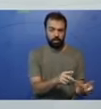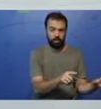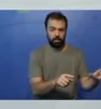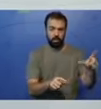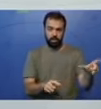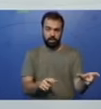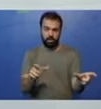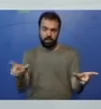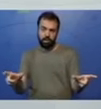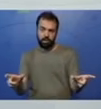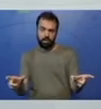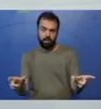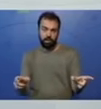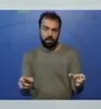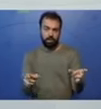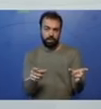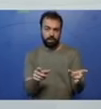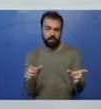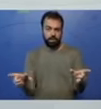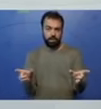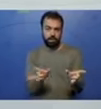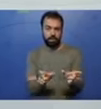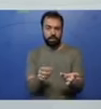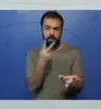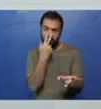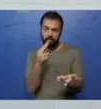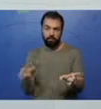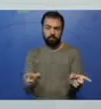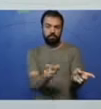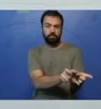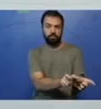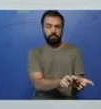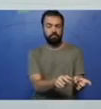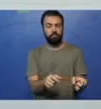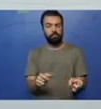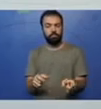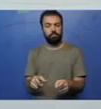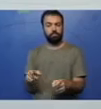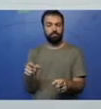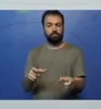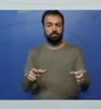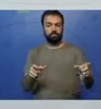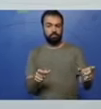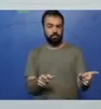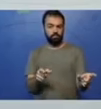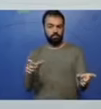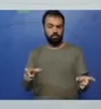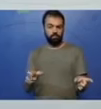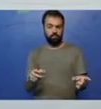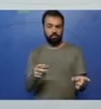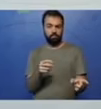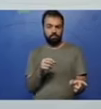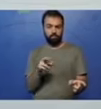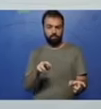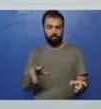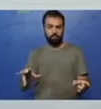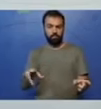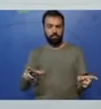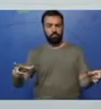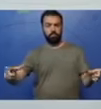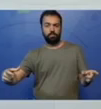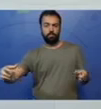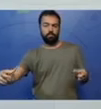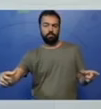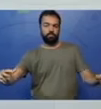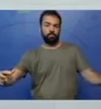por exemplo? Bom, para responder essa pergunta é só comparar um ao outro. Tenta estudar sobre, por exemplo, o